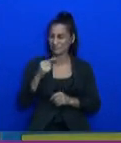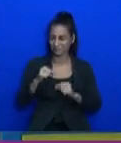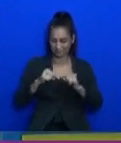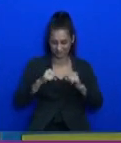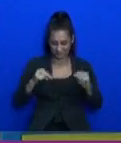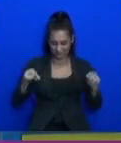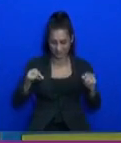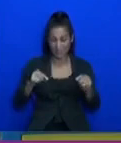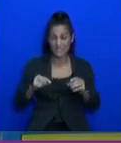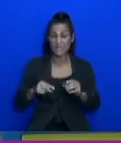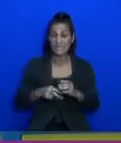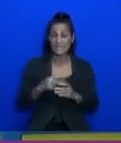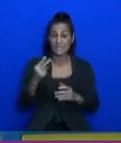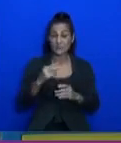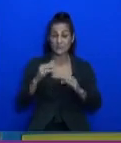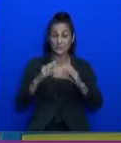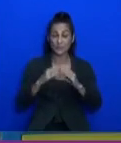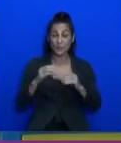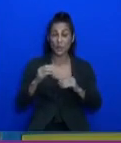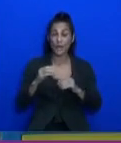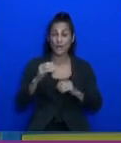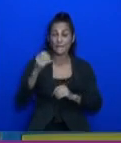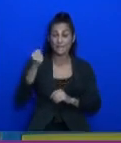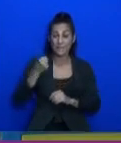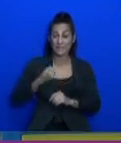Segunda bola branca número 20.